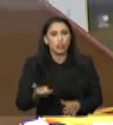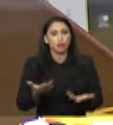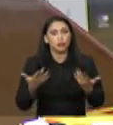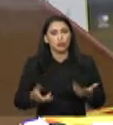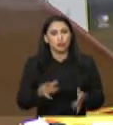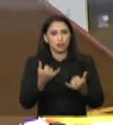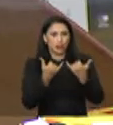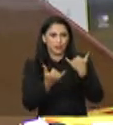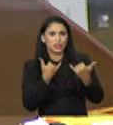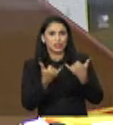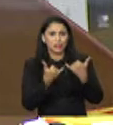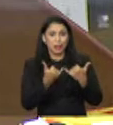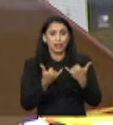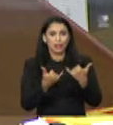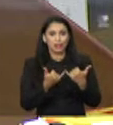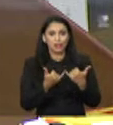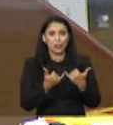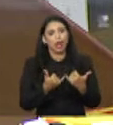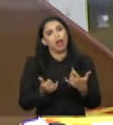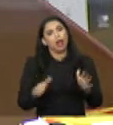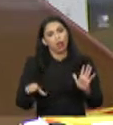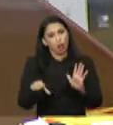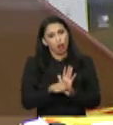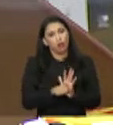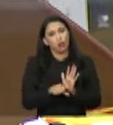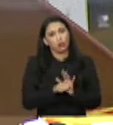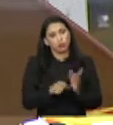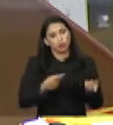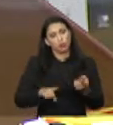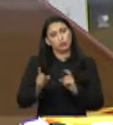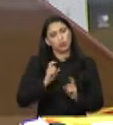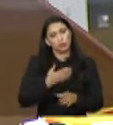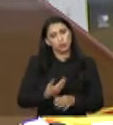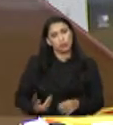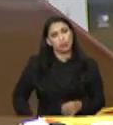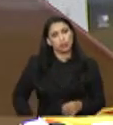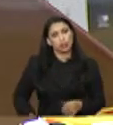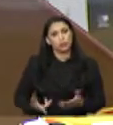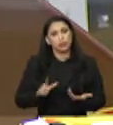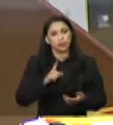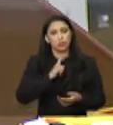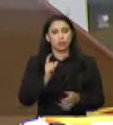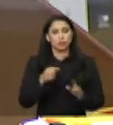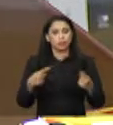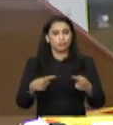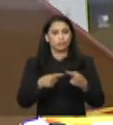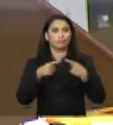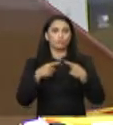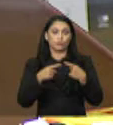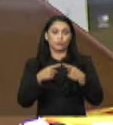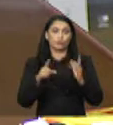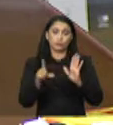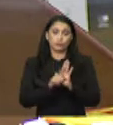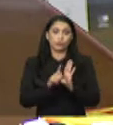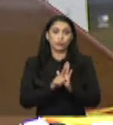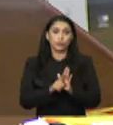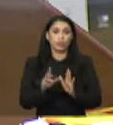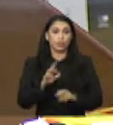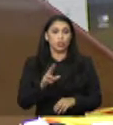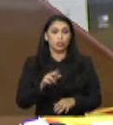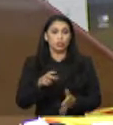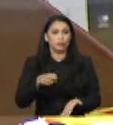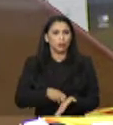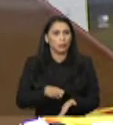são notoriamente semelhante às de improbidade especialmente o artigo 4º inciso 5 da Lei 1079/50 e não tem